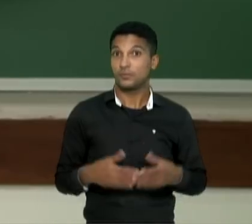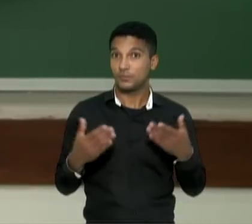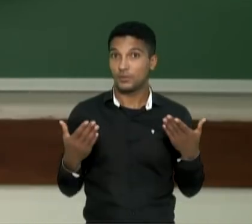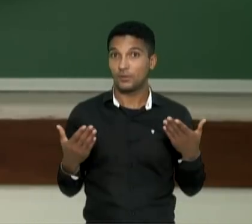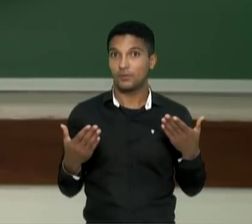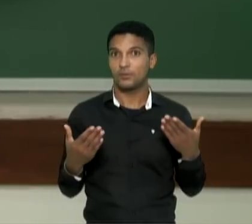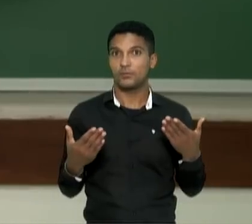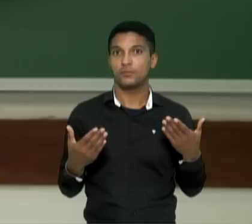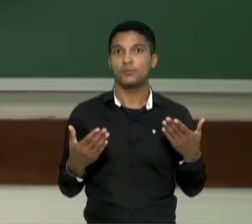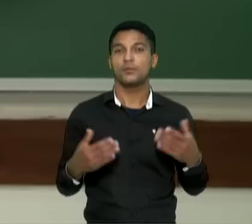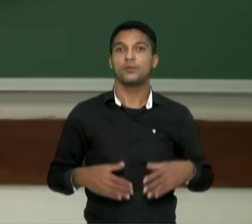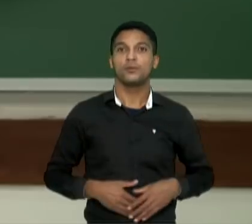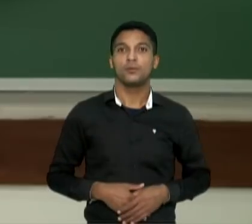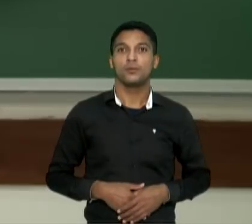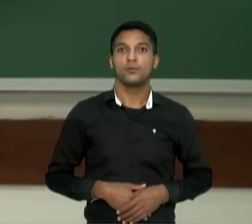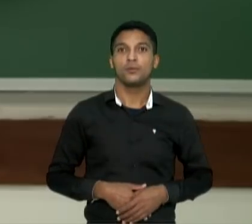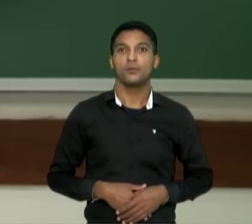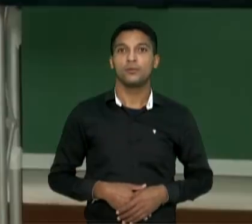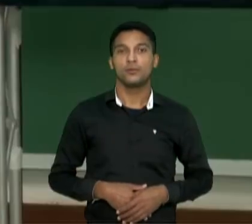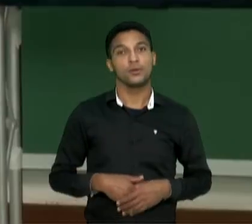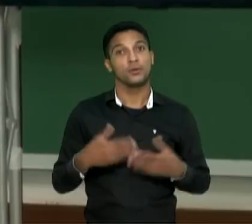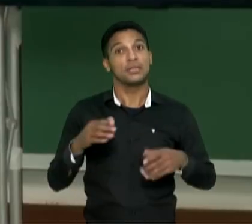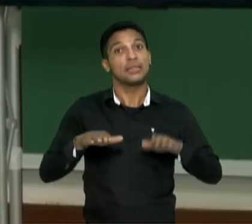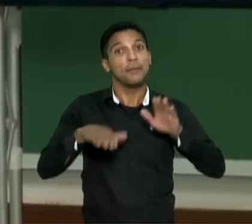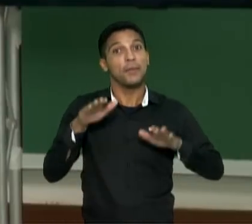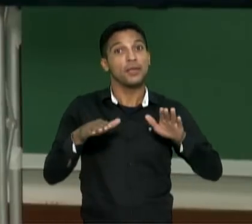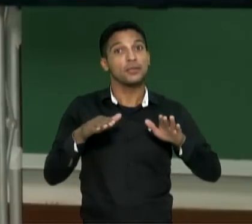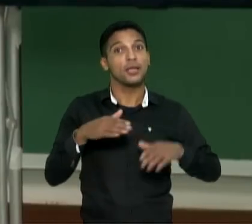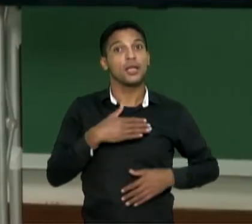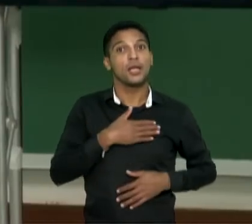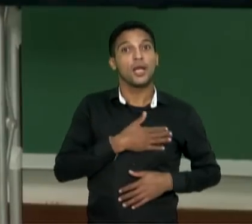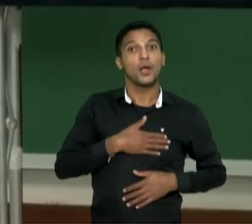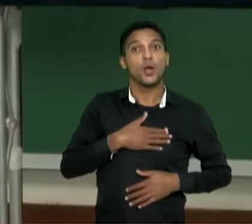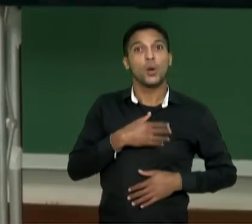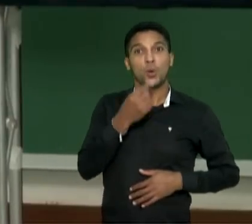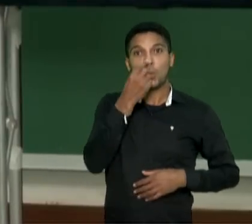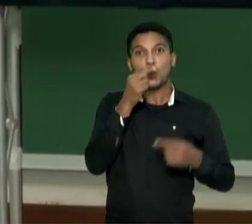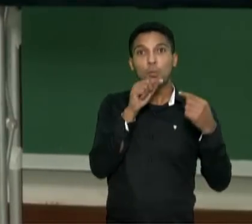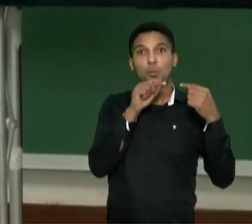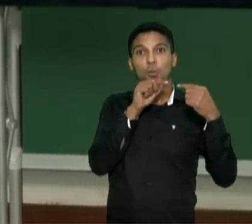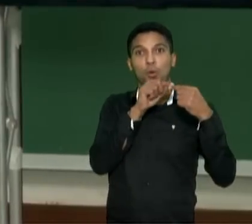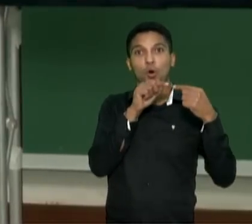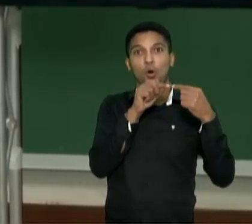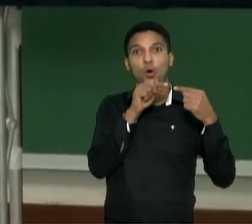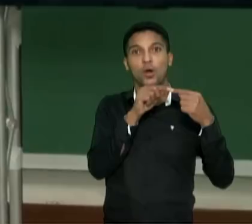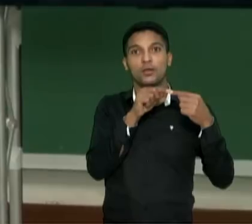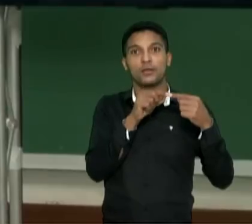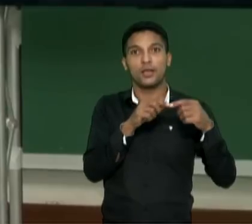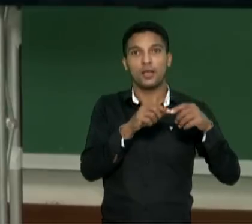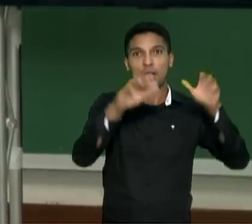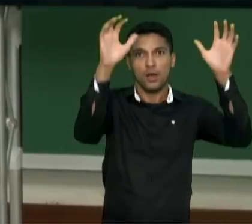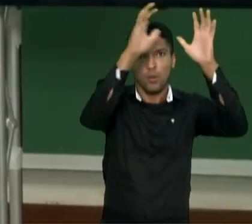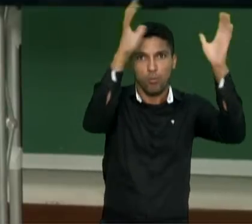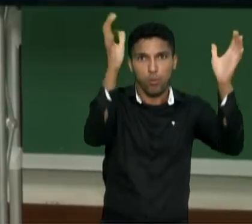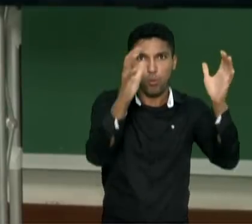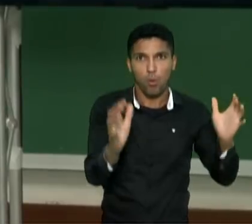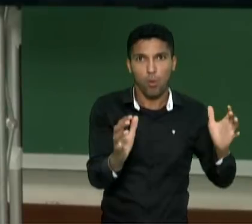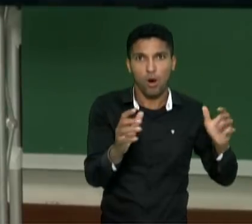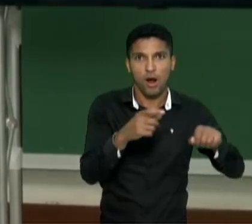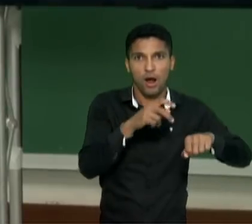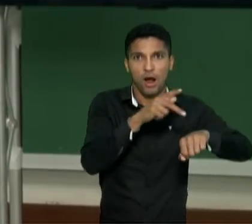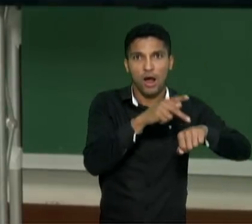Então, vai do gosto de cada um, imagino, se pensar o que seria um trabalho